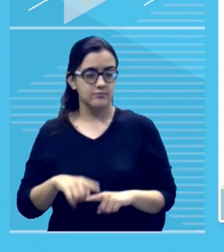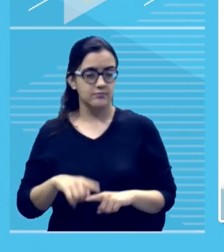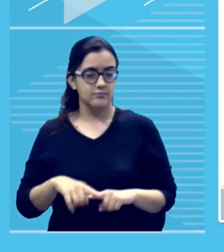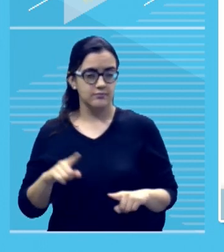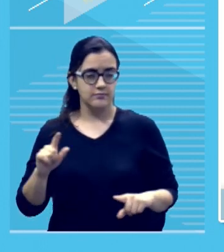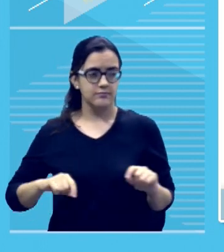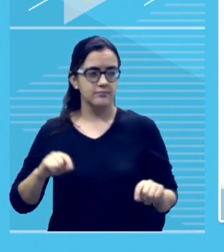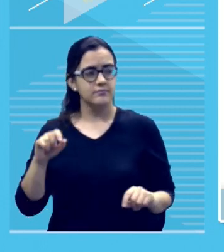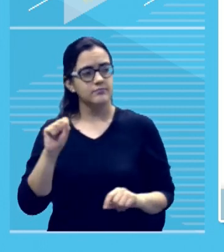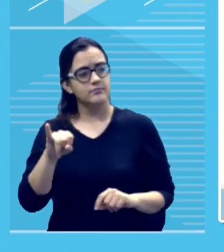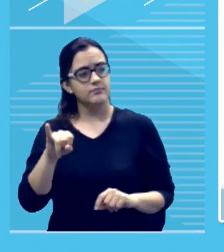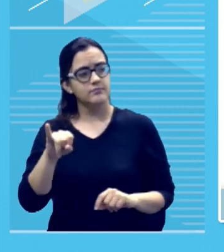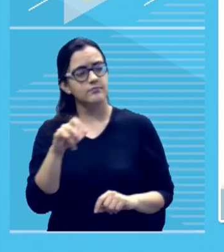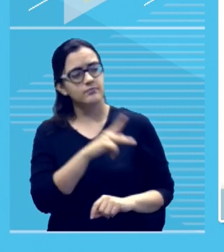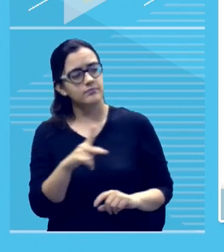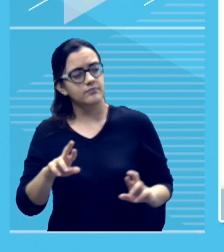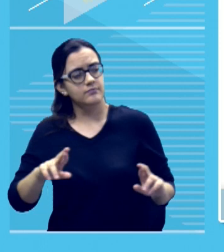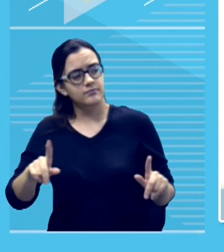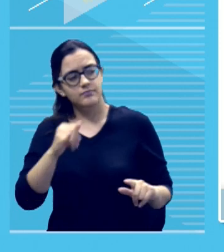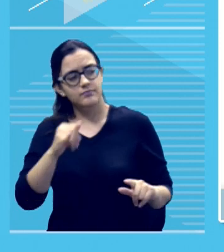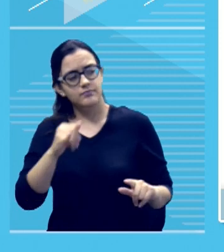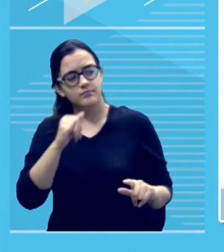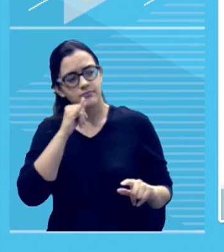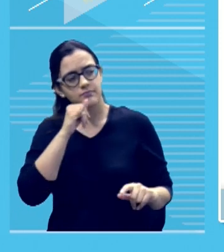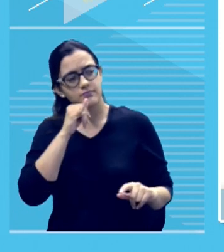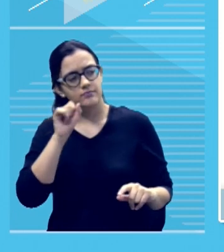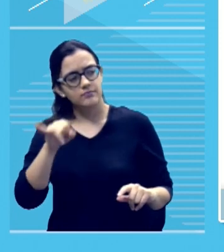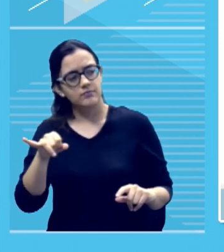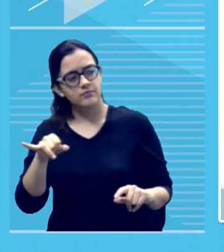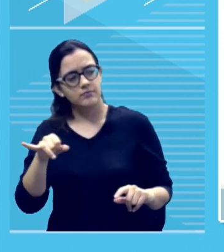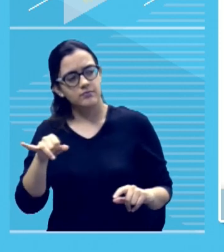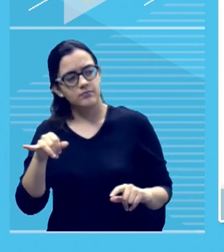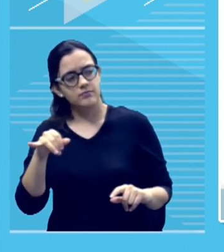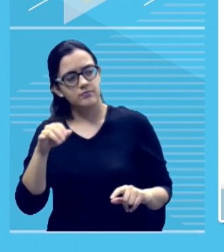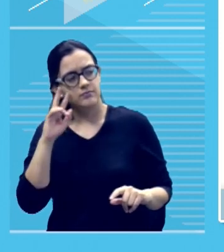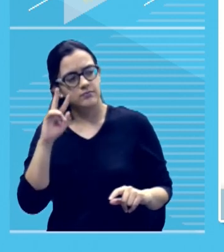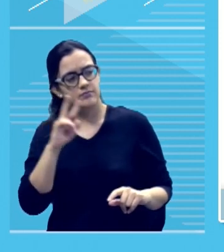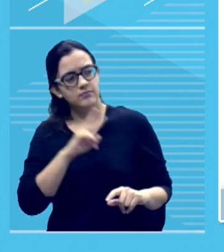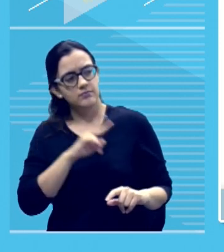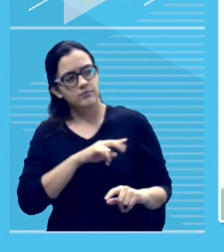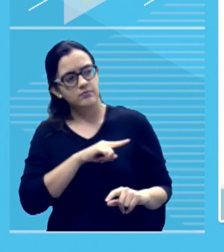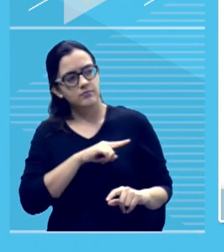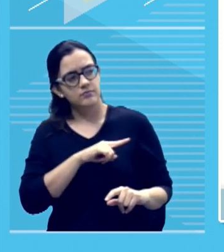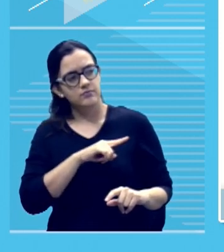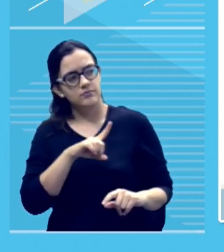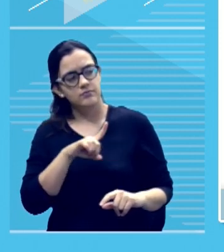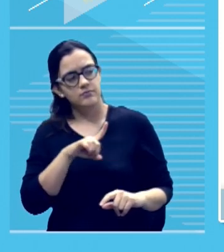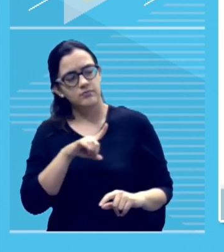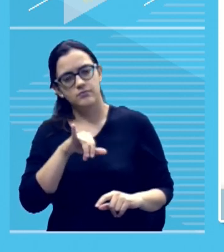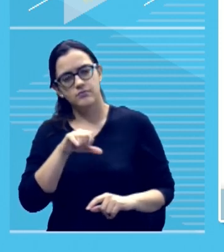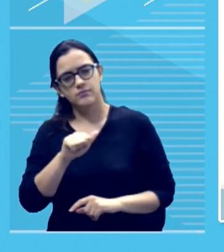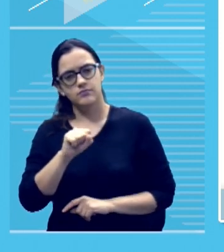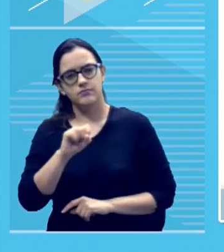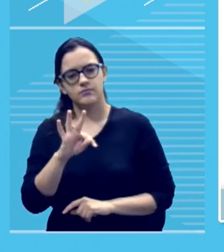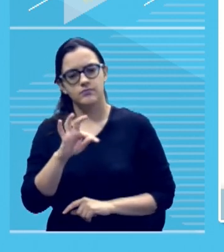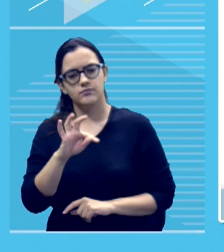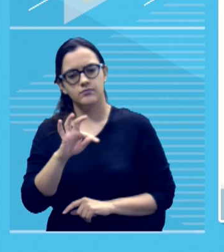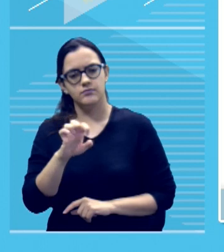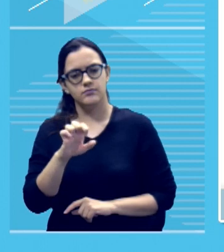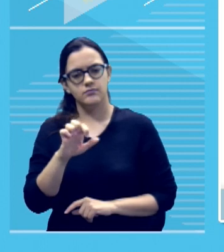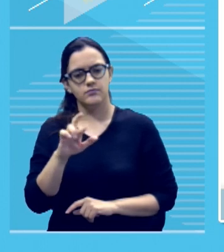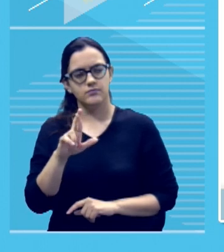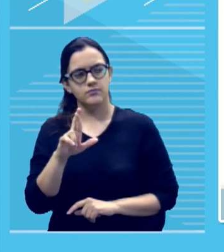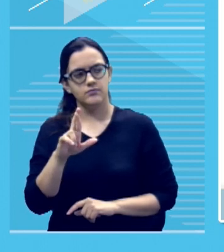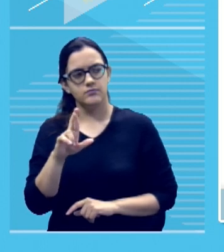imagens? Vai receber outro nome, ó. Qual é esse outro nome? Vamos ver aqui, ó. Diasterisômeros, ó. Pode ver que eles não são